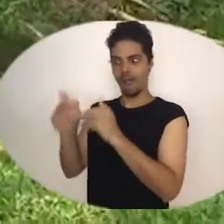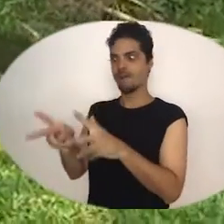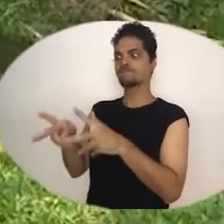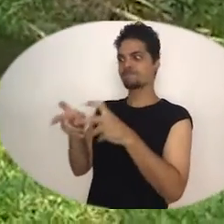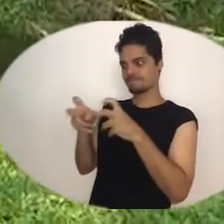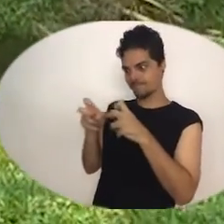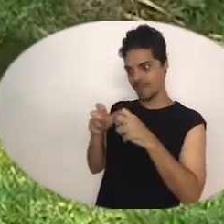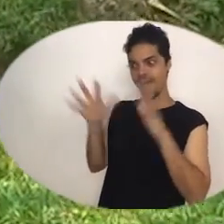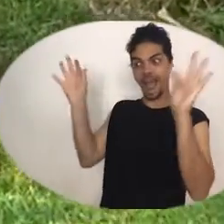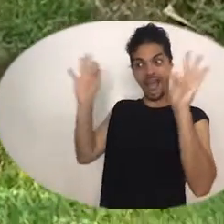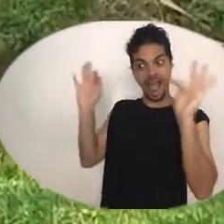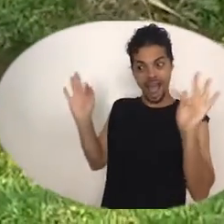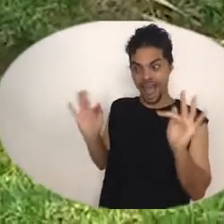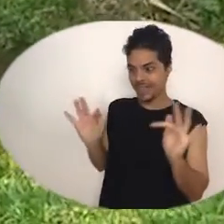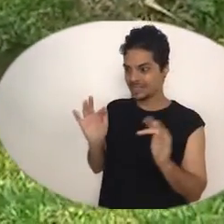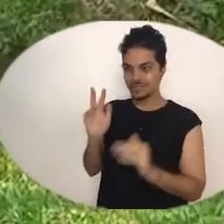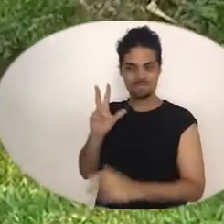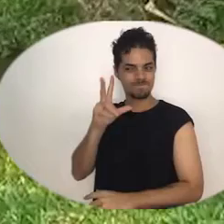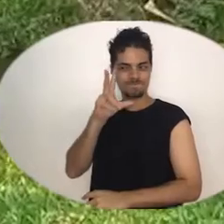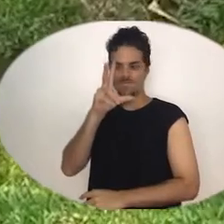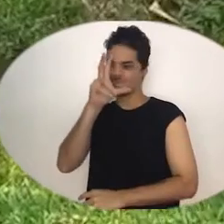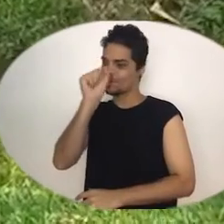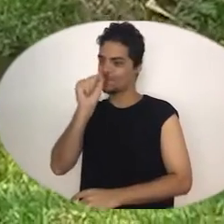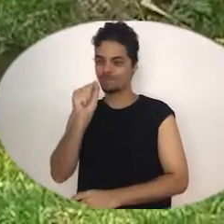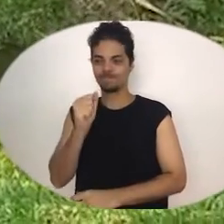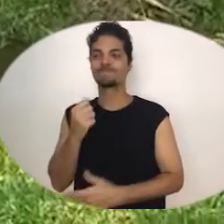para continuar na profissão, apesar de